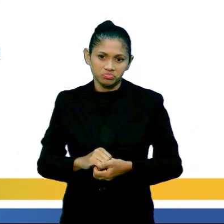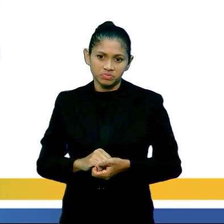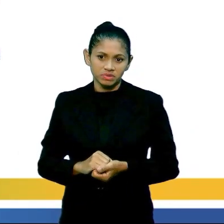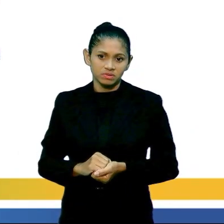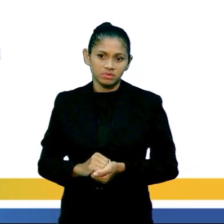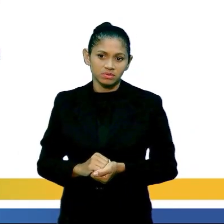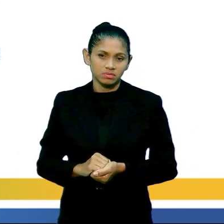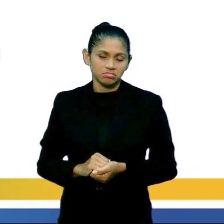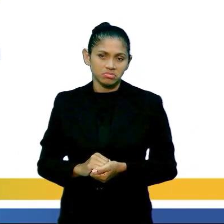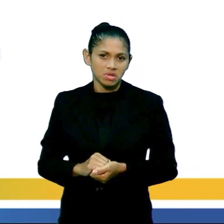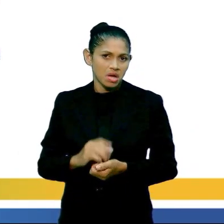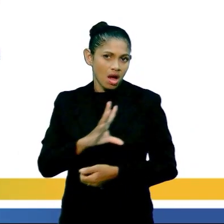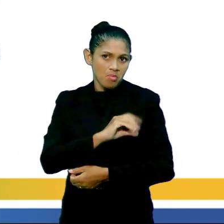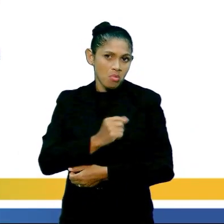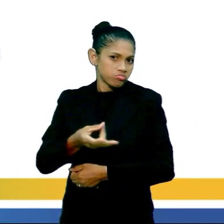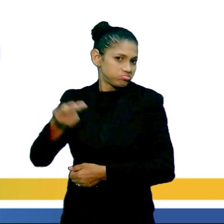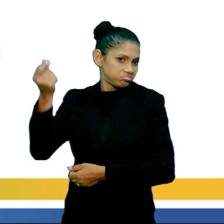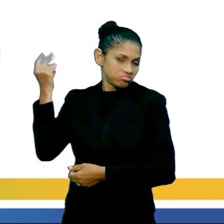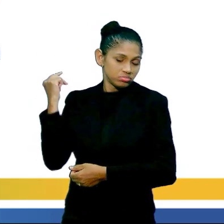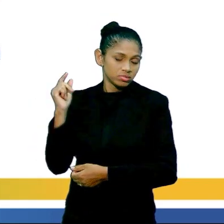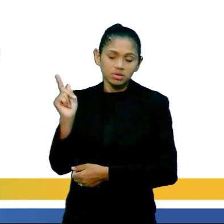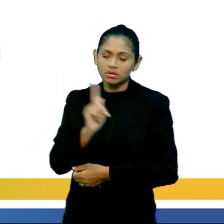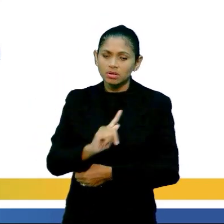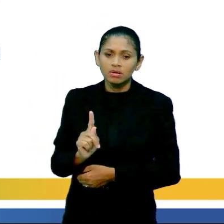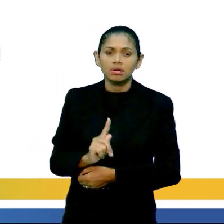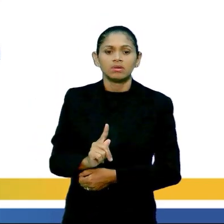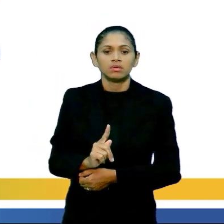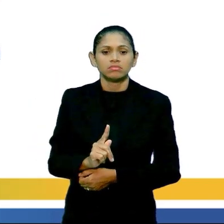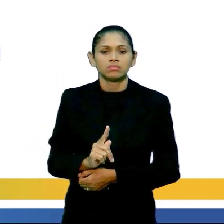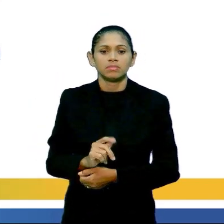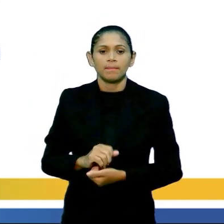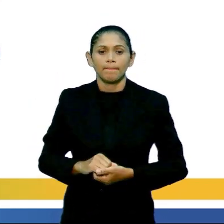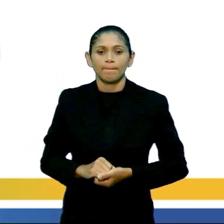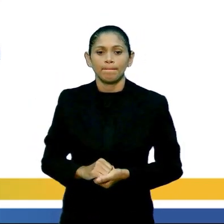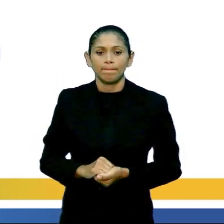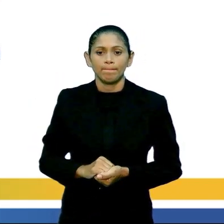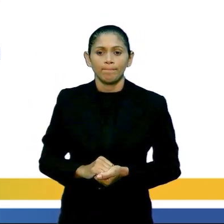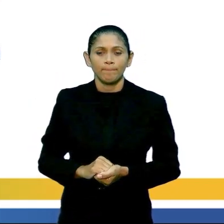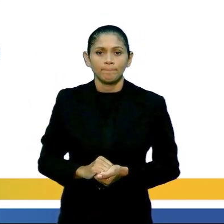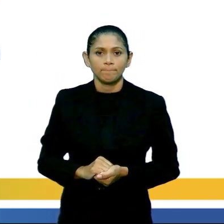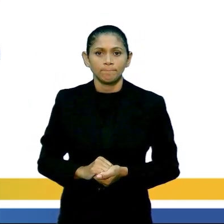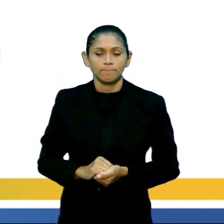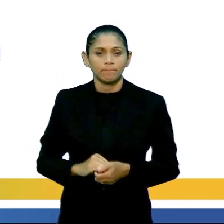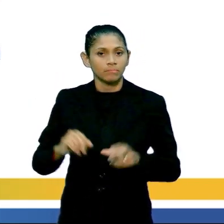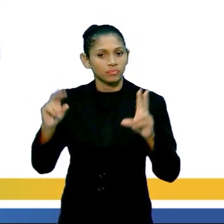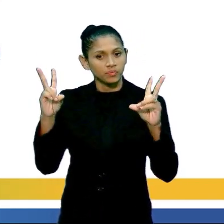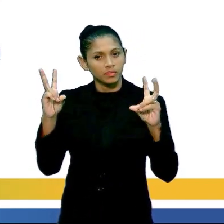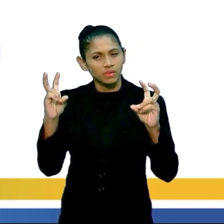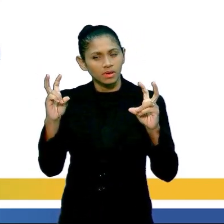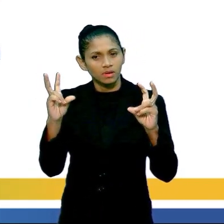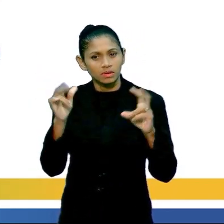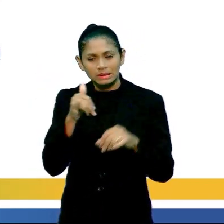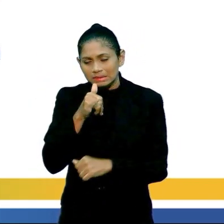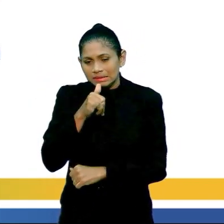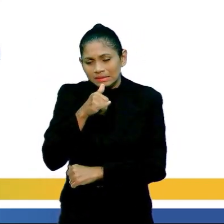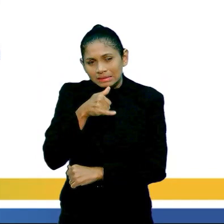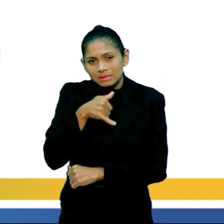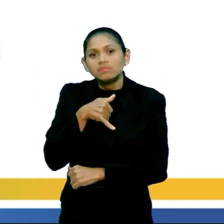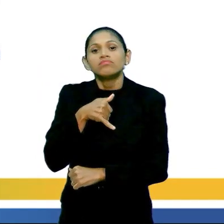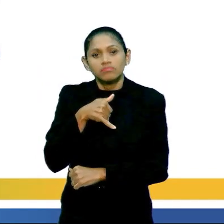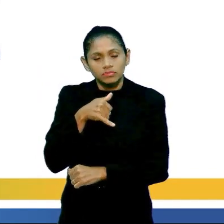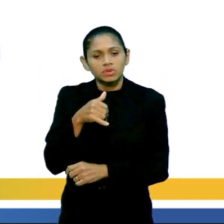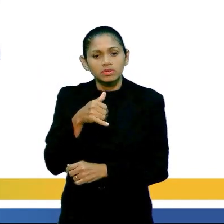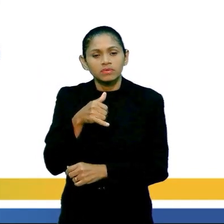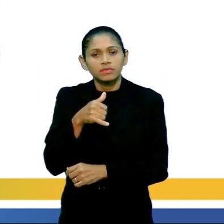amando, né? O amor não está no passado, ele fica descrevendo no presente. Tanto é que o termo, né, é uma pena que você não esteja aqui